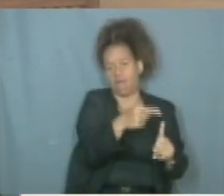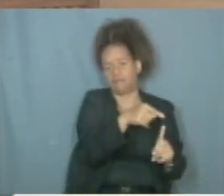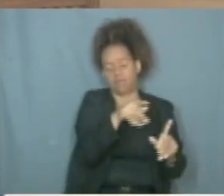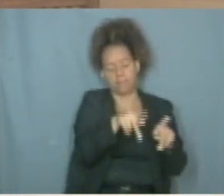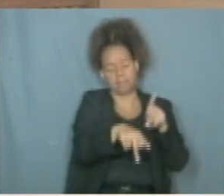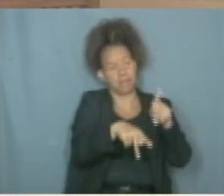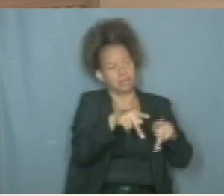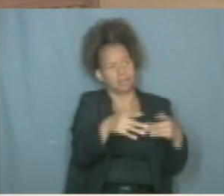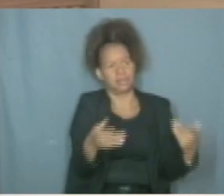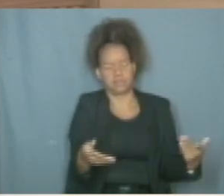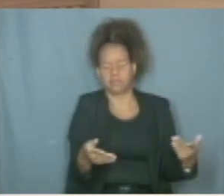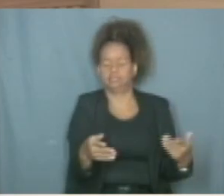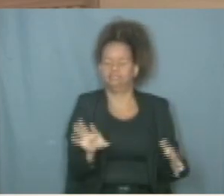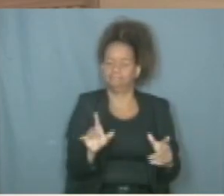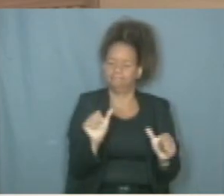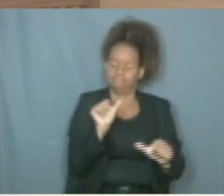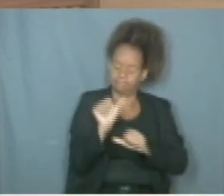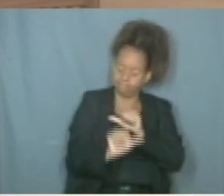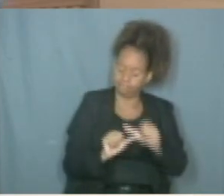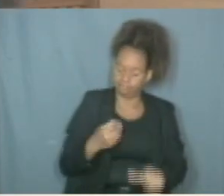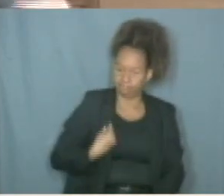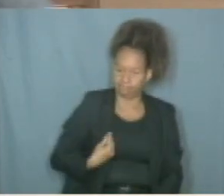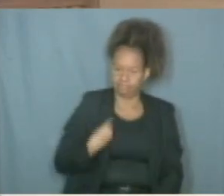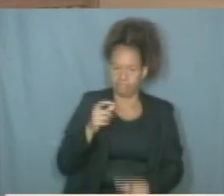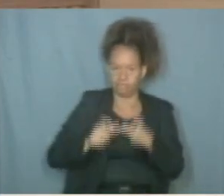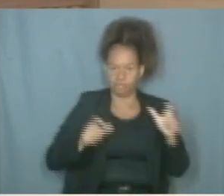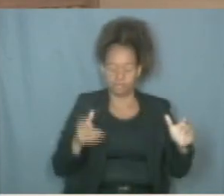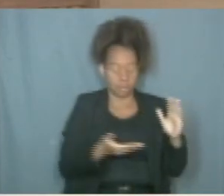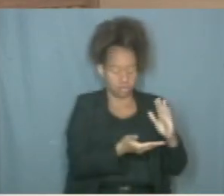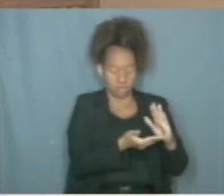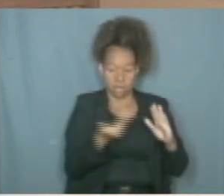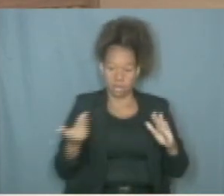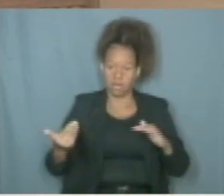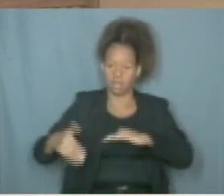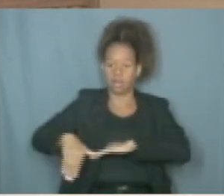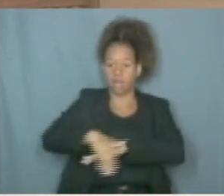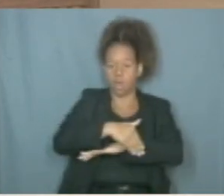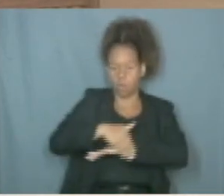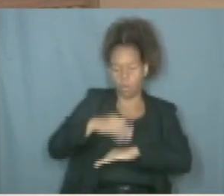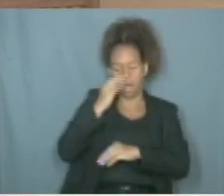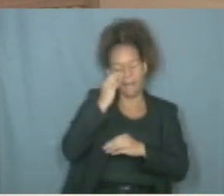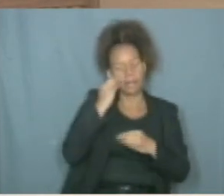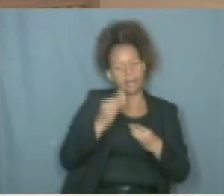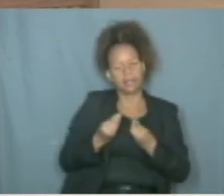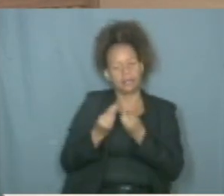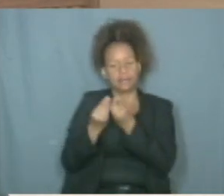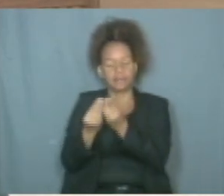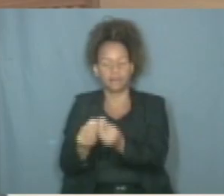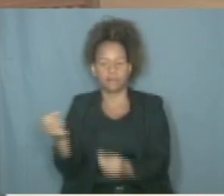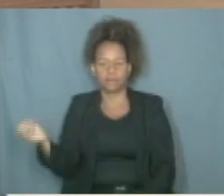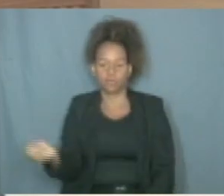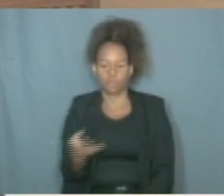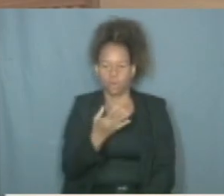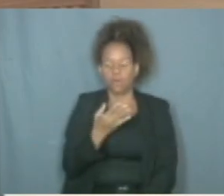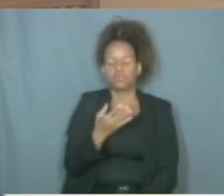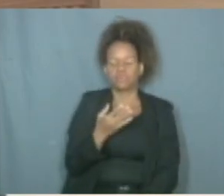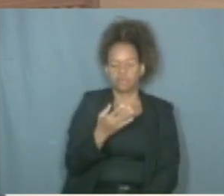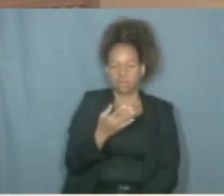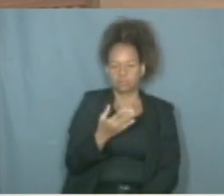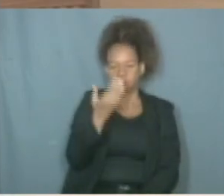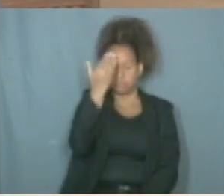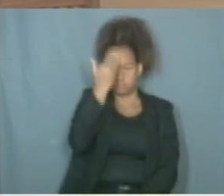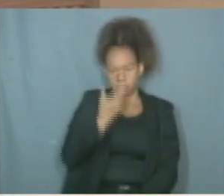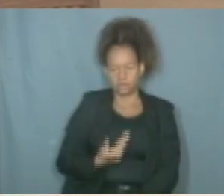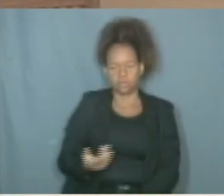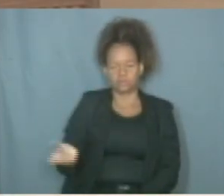precisamos modificar a realidade de vida delas, tirando elas da rua e dando uma nova condição de vida,